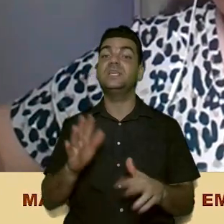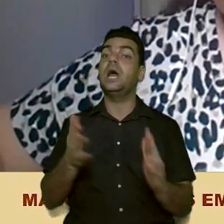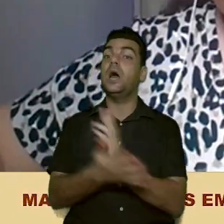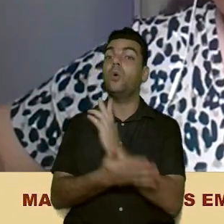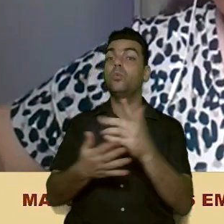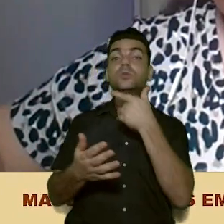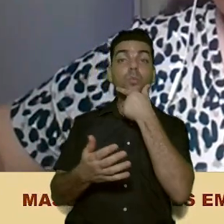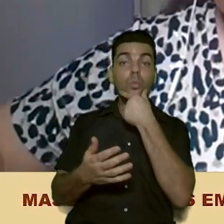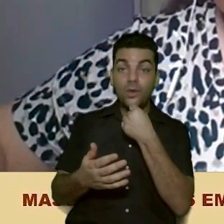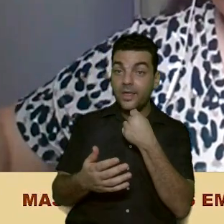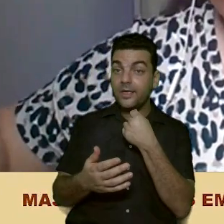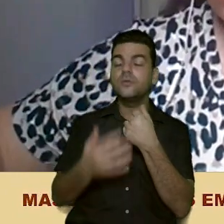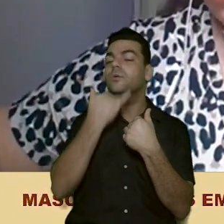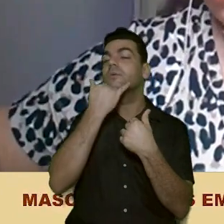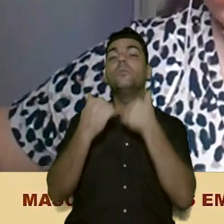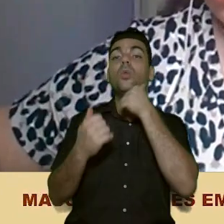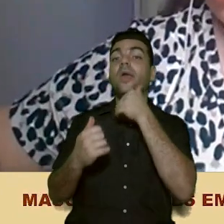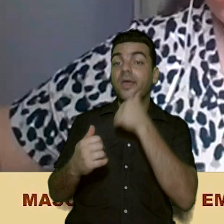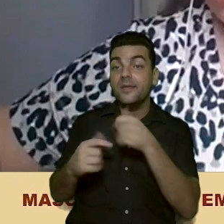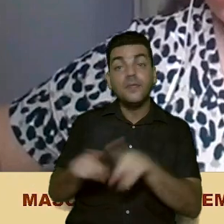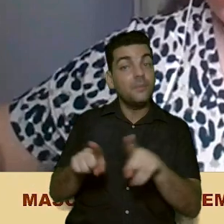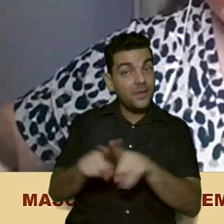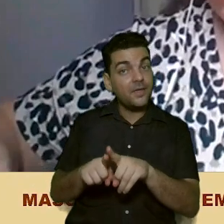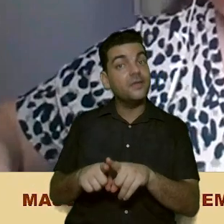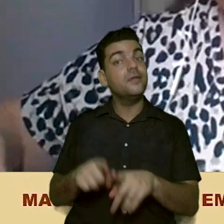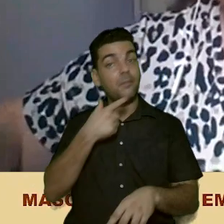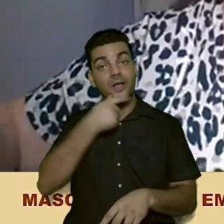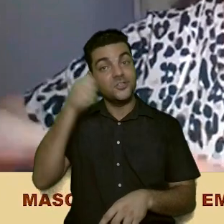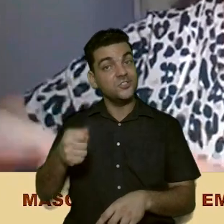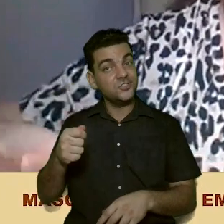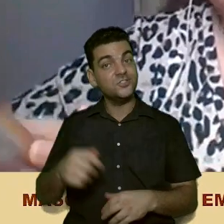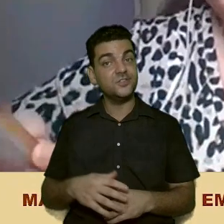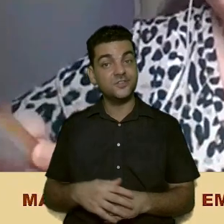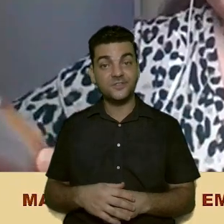reproduzem comportamentos machistas também. Então, assim,